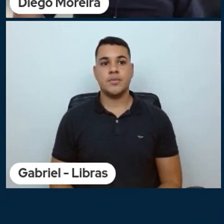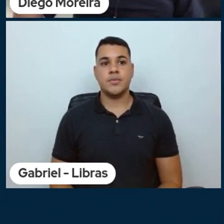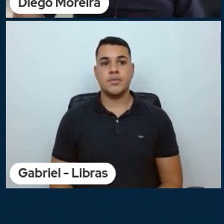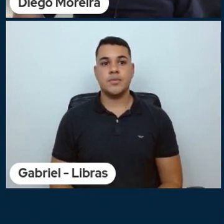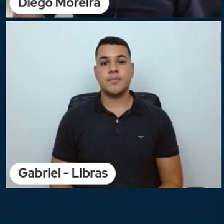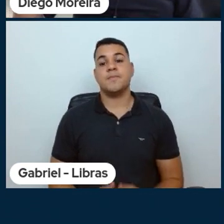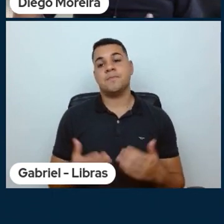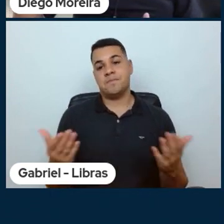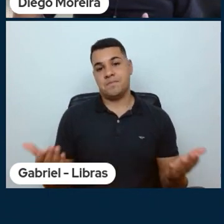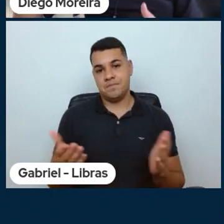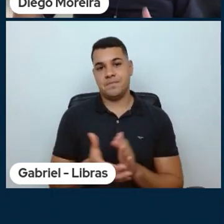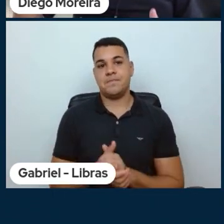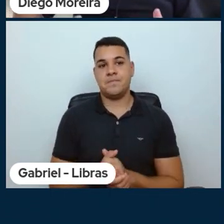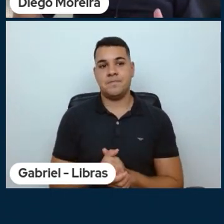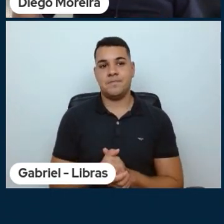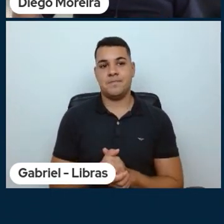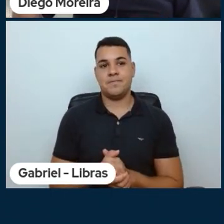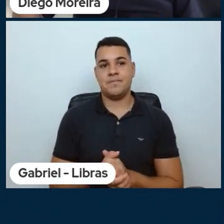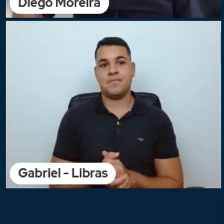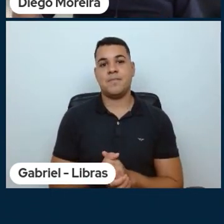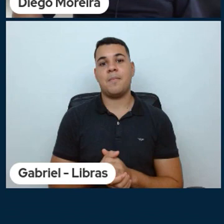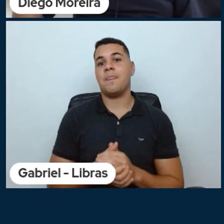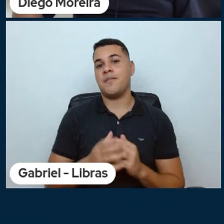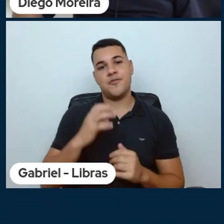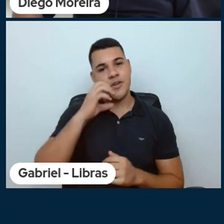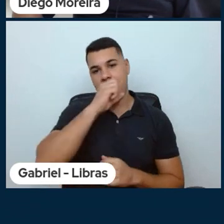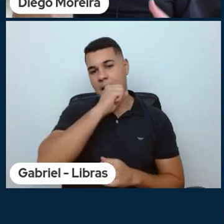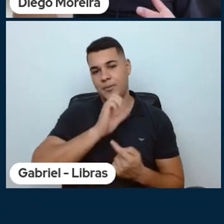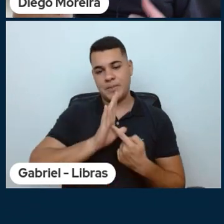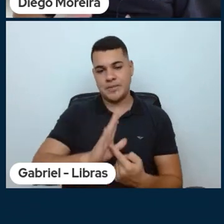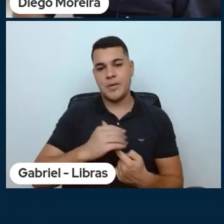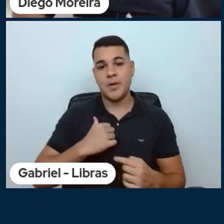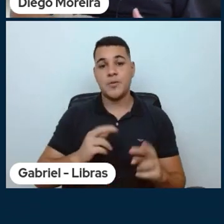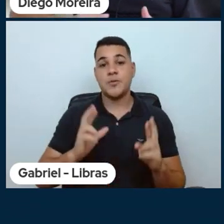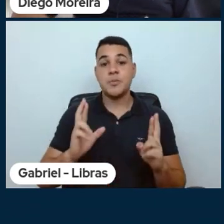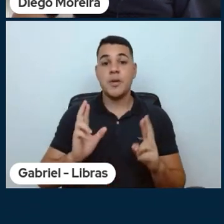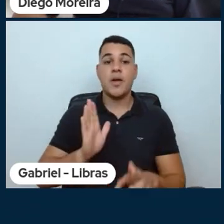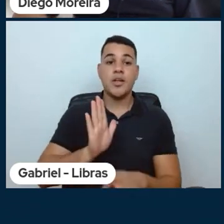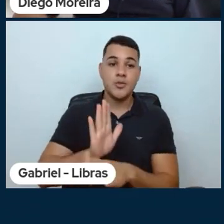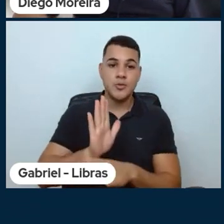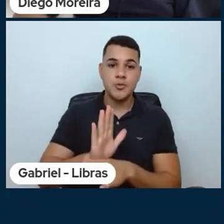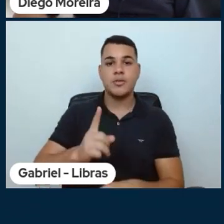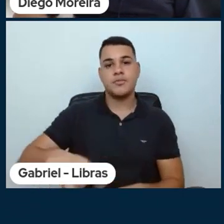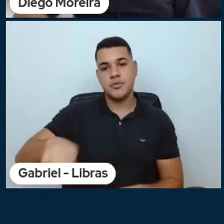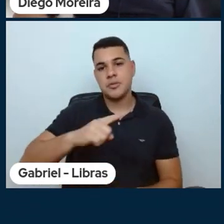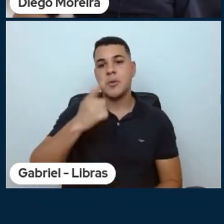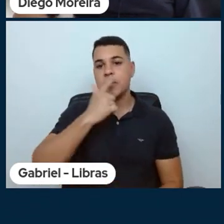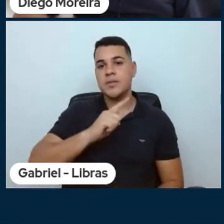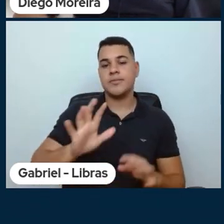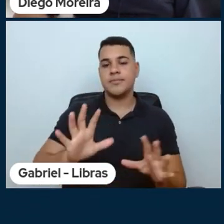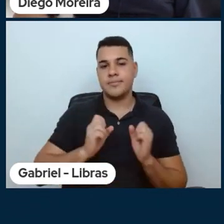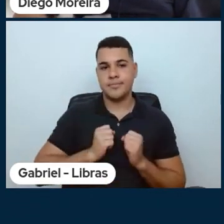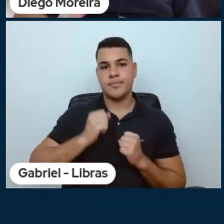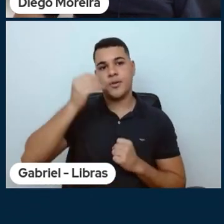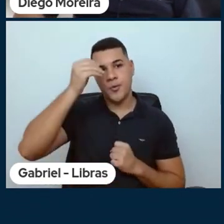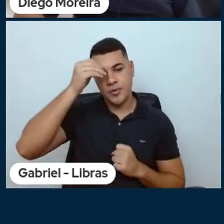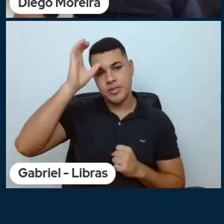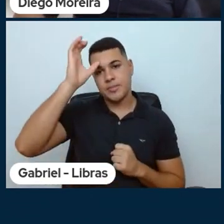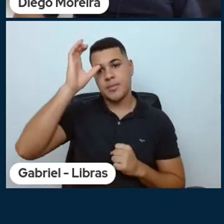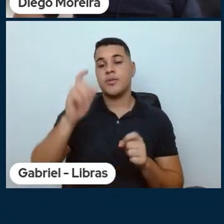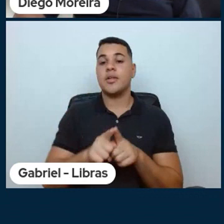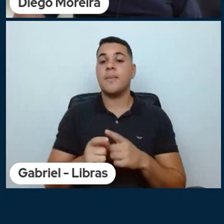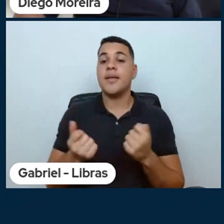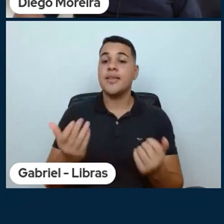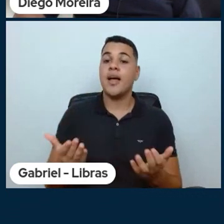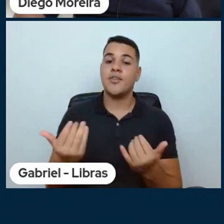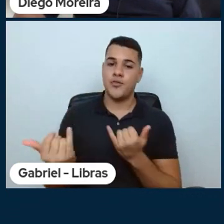Bom, pessoal, foi uma apresentação breve, espero ter agregado valor, conhecimento, trazer um pouco de informação também